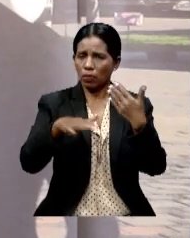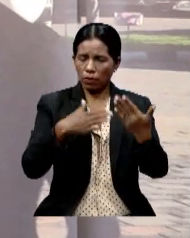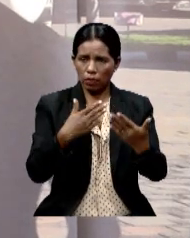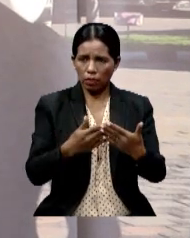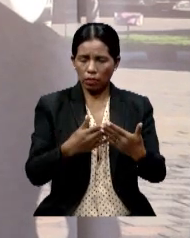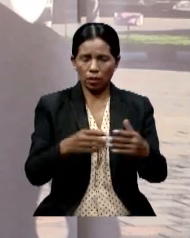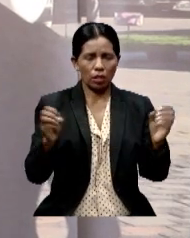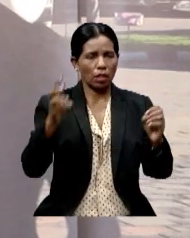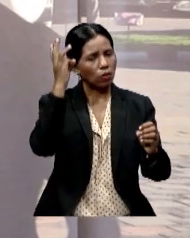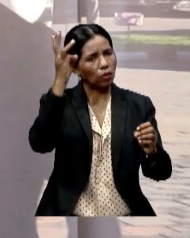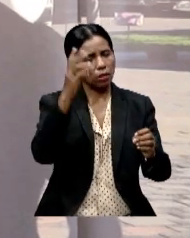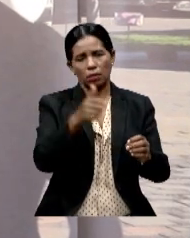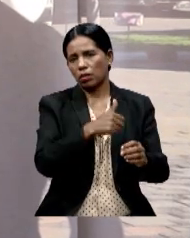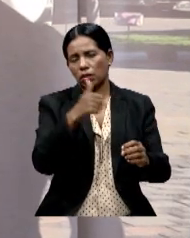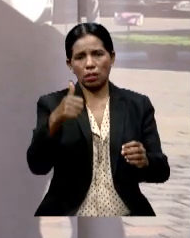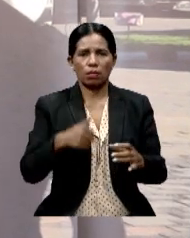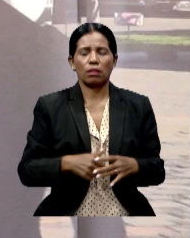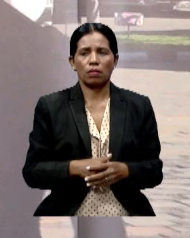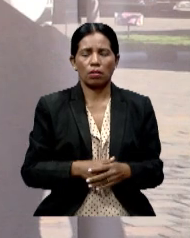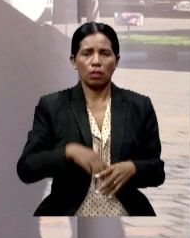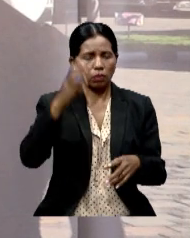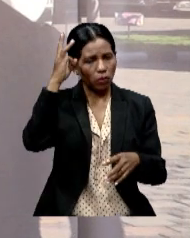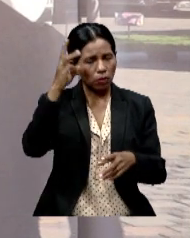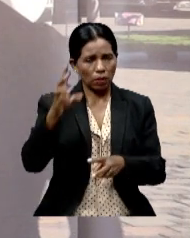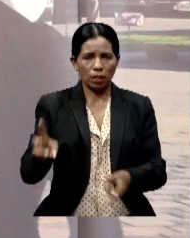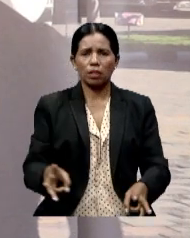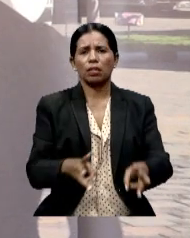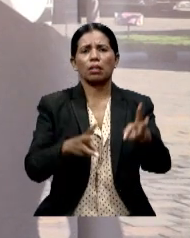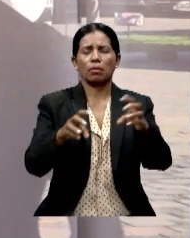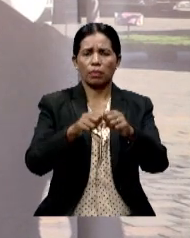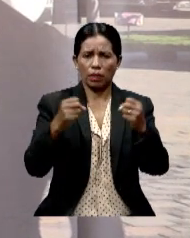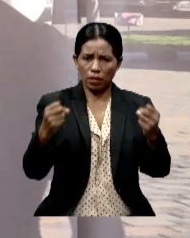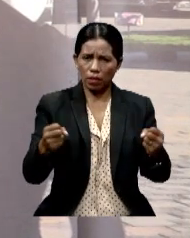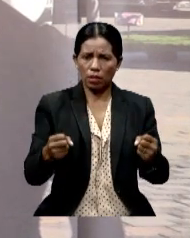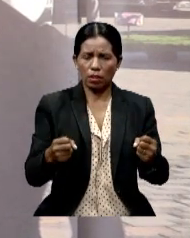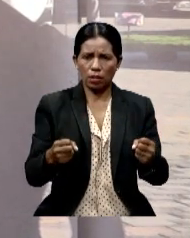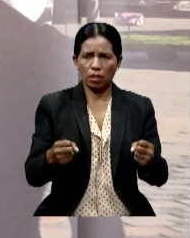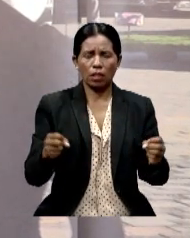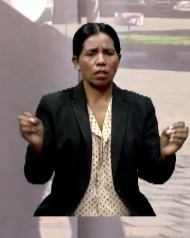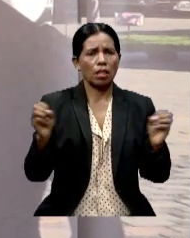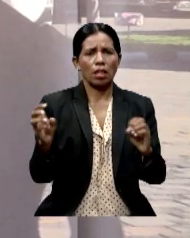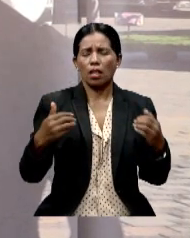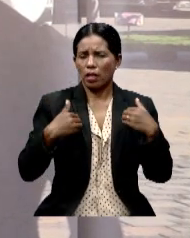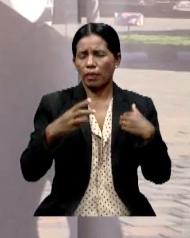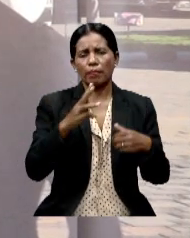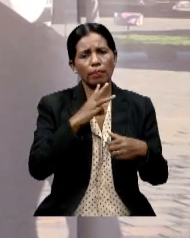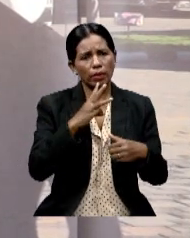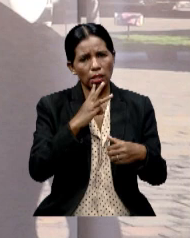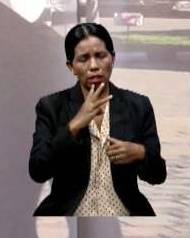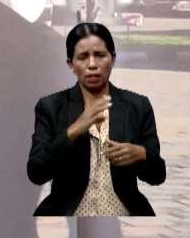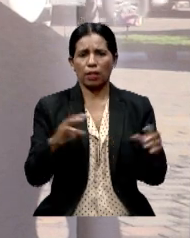lá preocupa o selo, né? Preocupa a estrada A, preocupa a IRB, preocupa